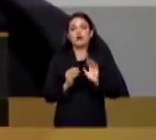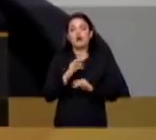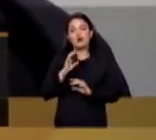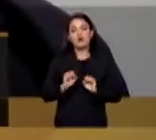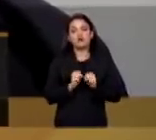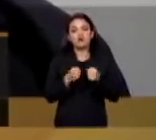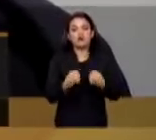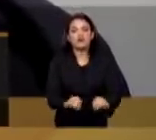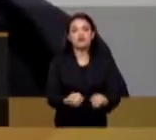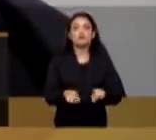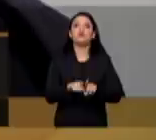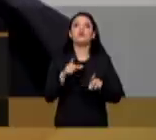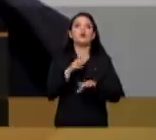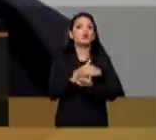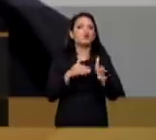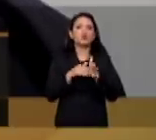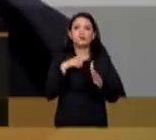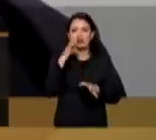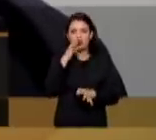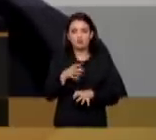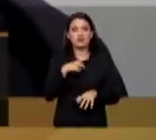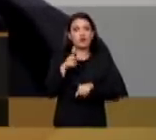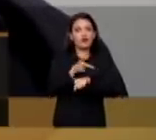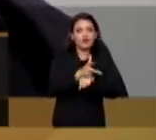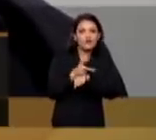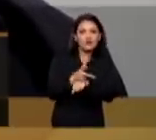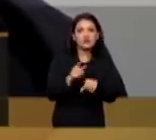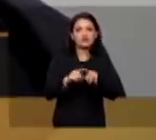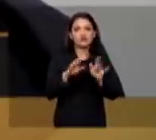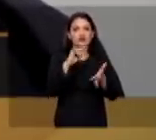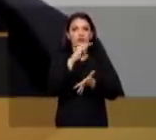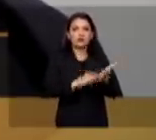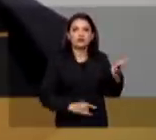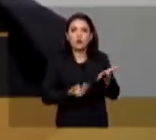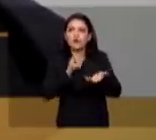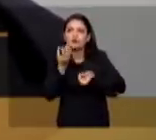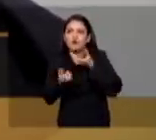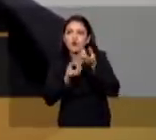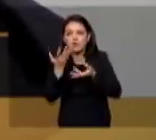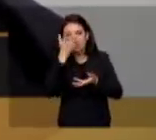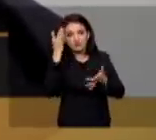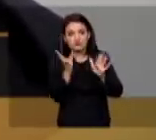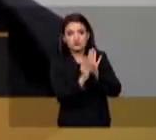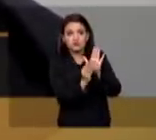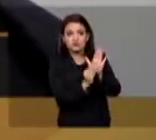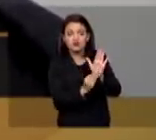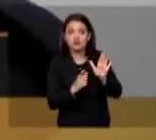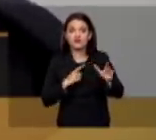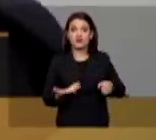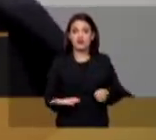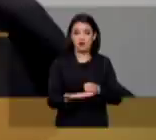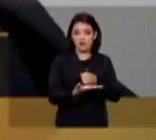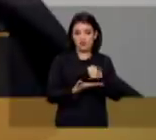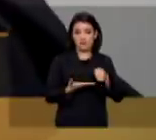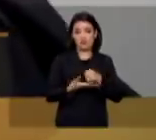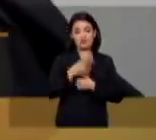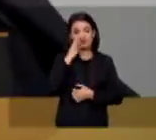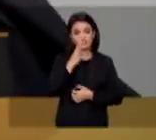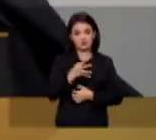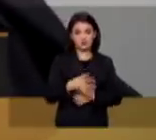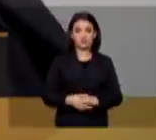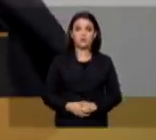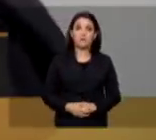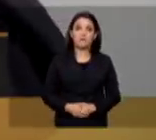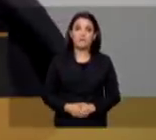especial vídeos e termos de colaboração dos colaboradores que foram utilizados para embasar a inicial acusatória. O plenário